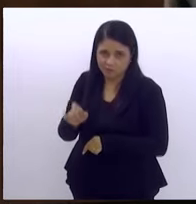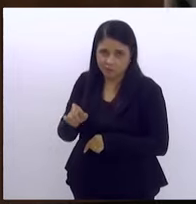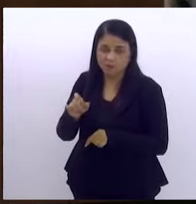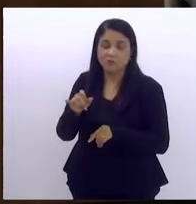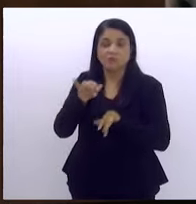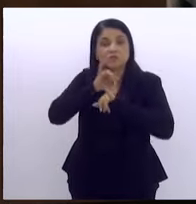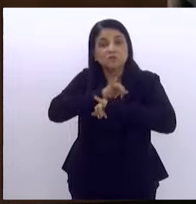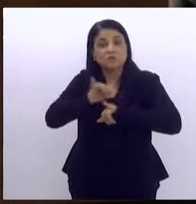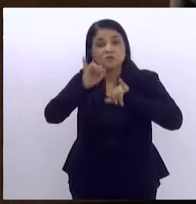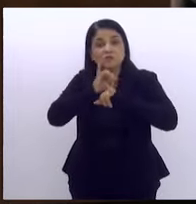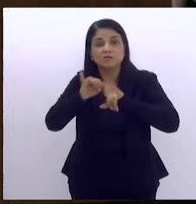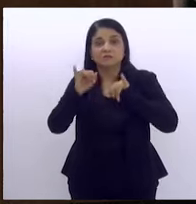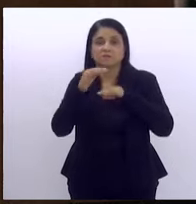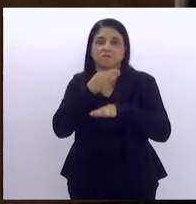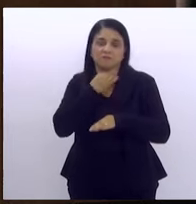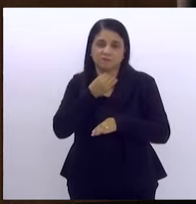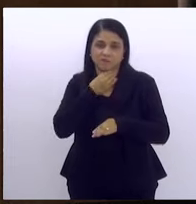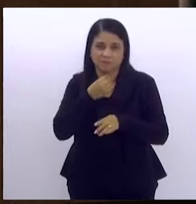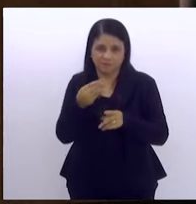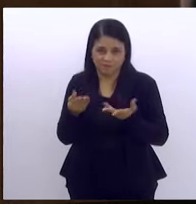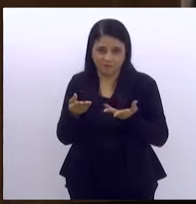notícias falsas, além da